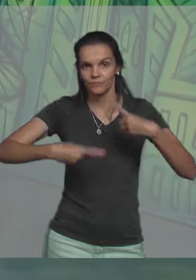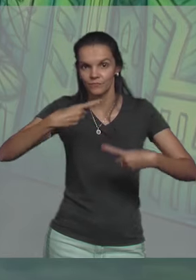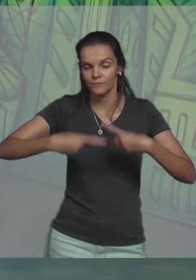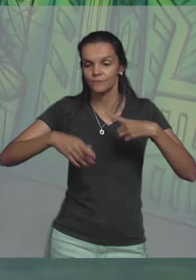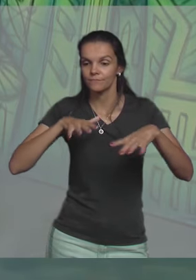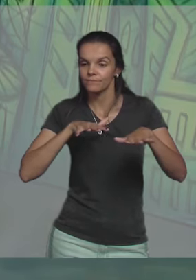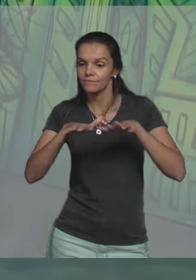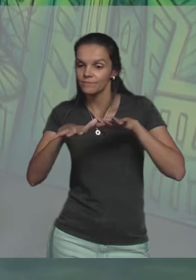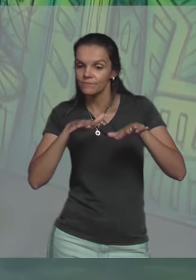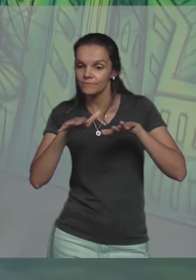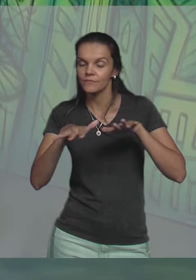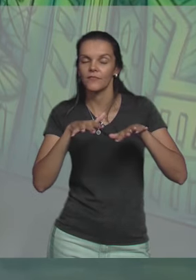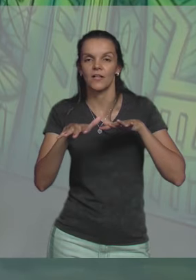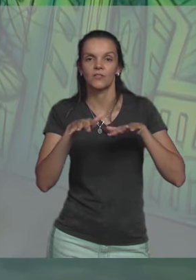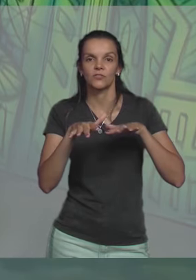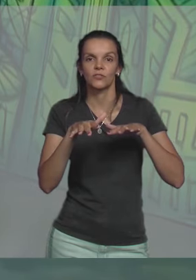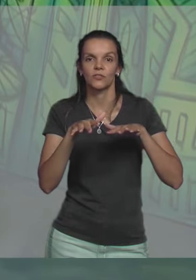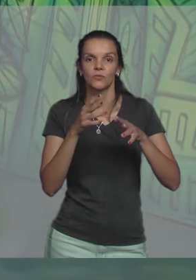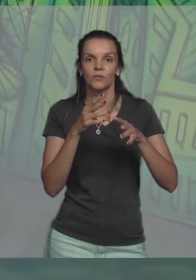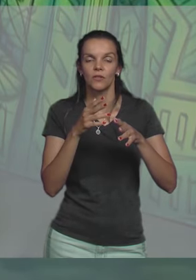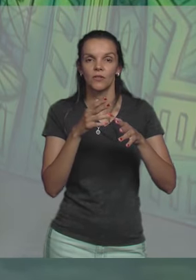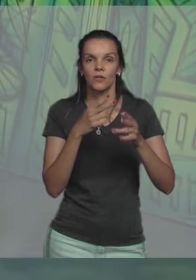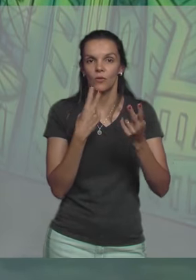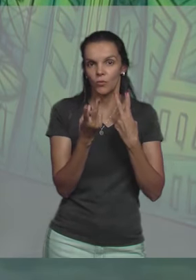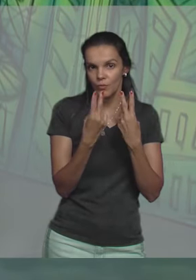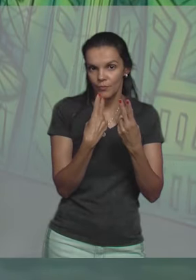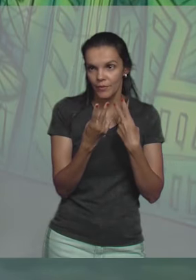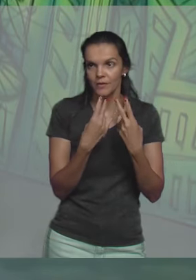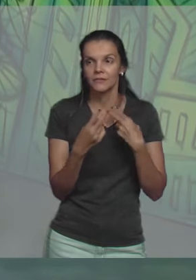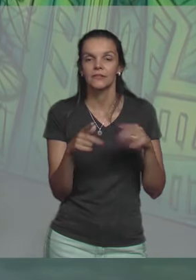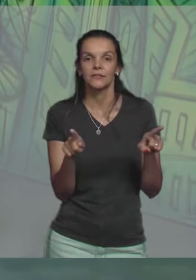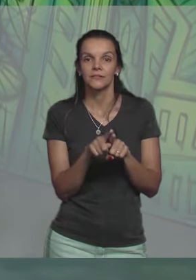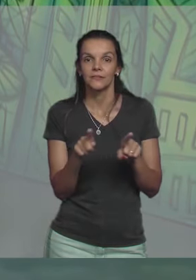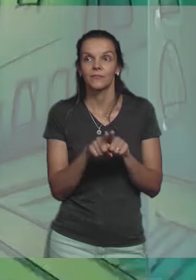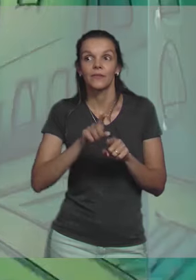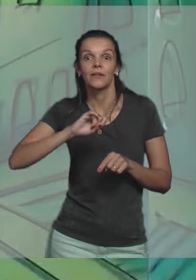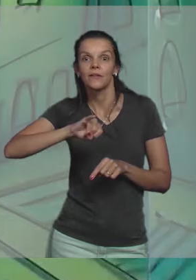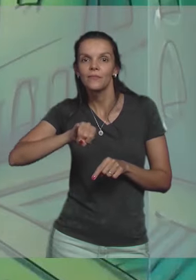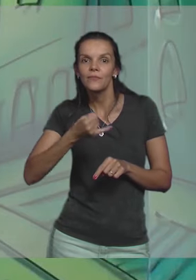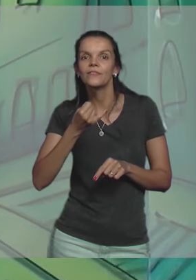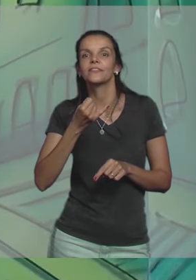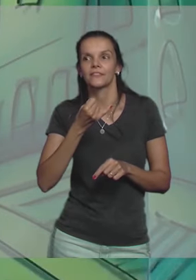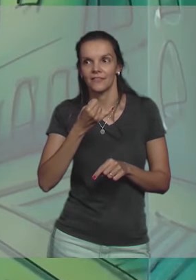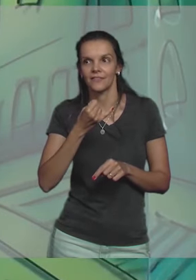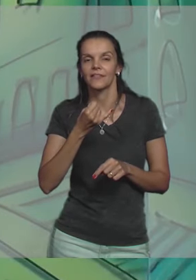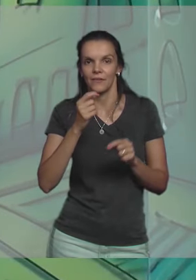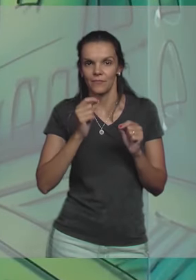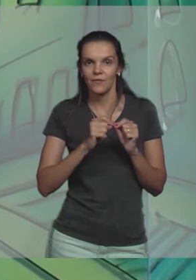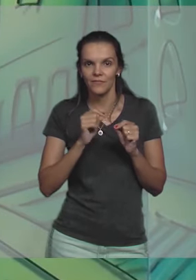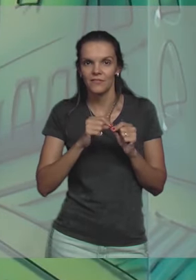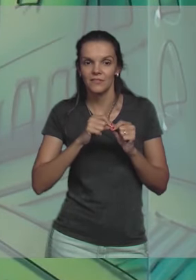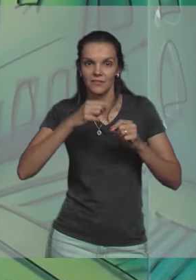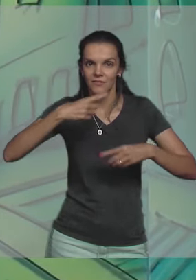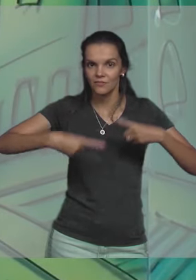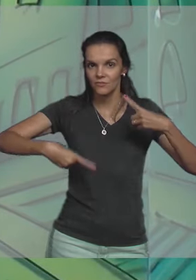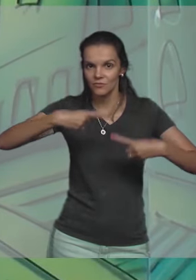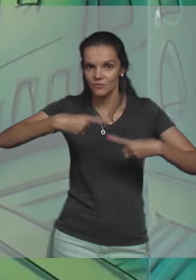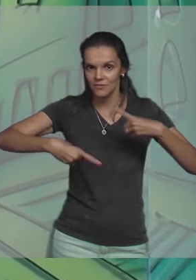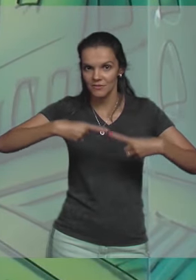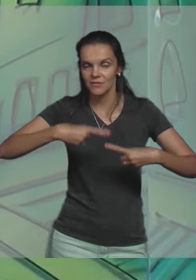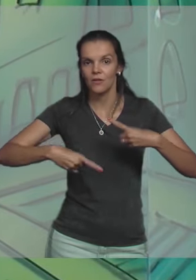mobilidade urbana e também a gente vai conseguir aproveitar essa oportunidade? para fazer esse debate assim, de uma